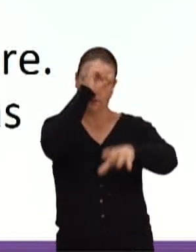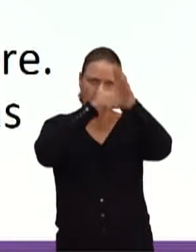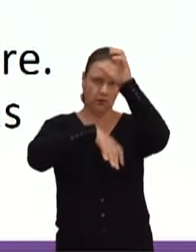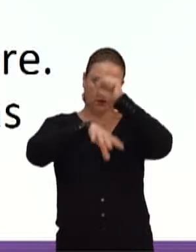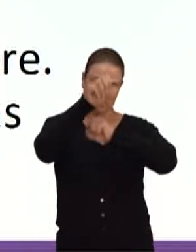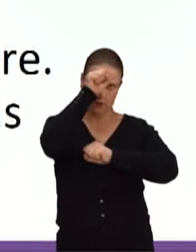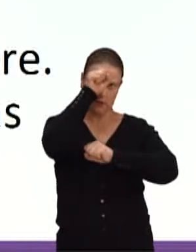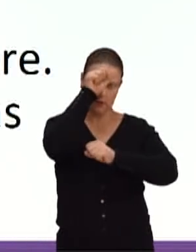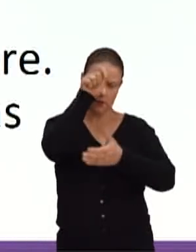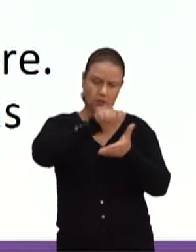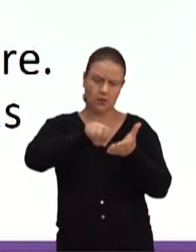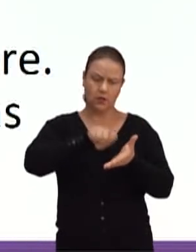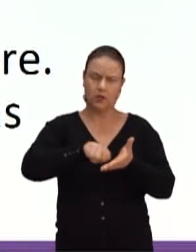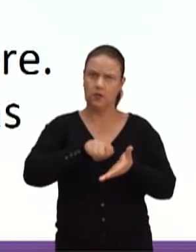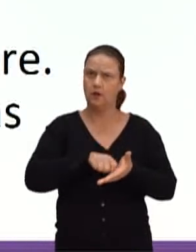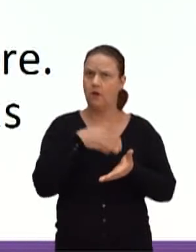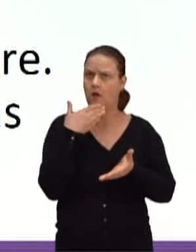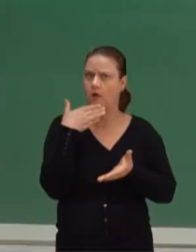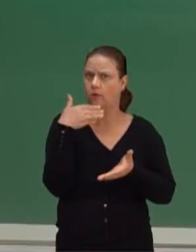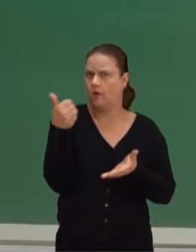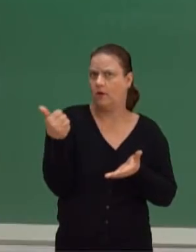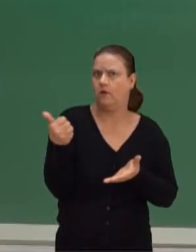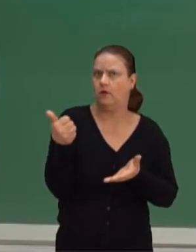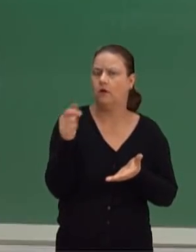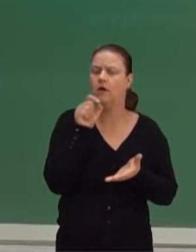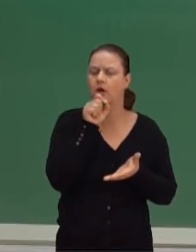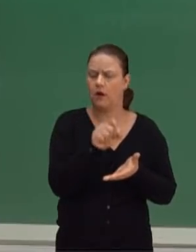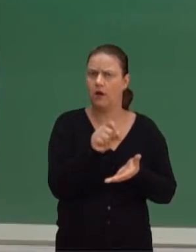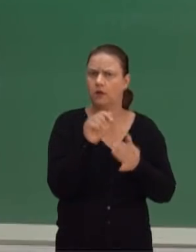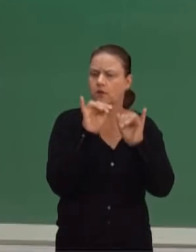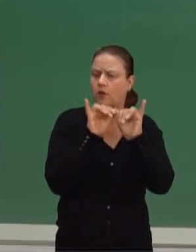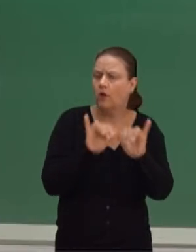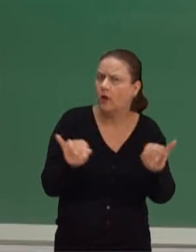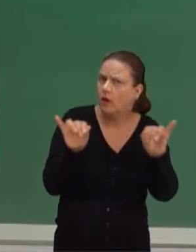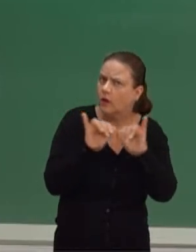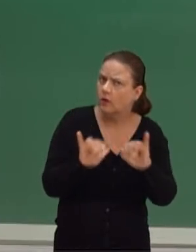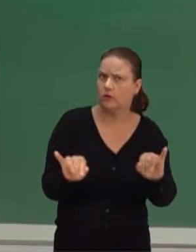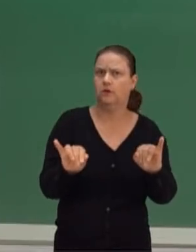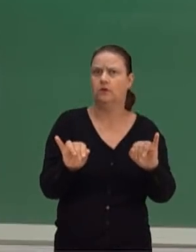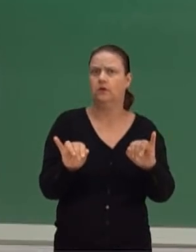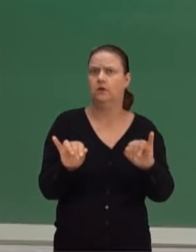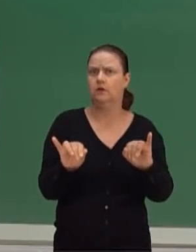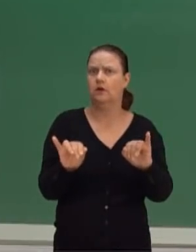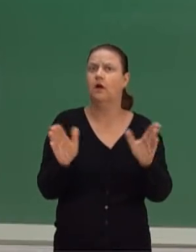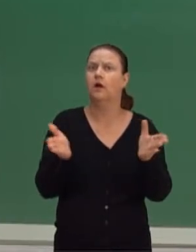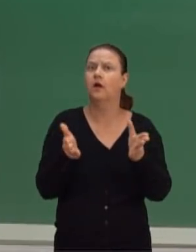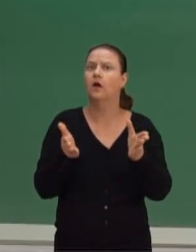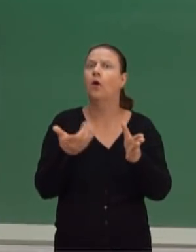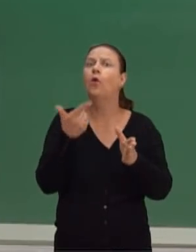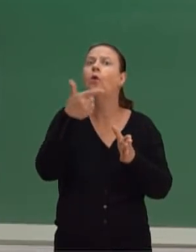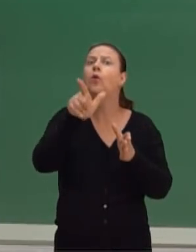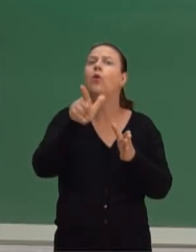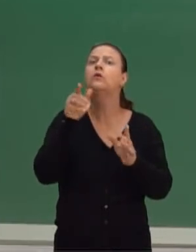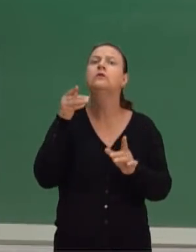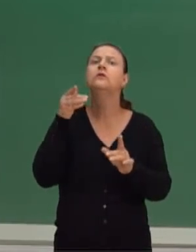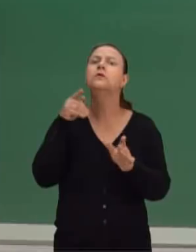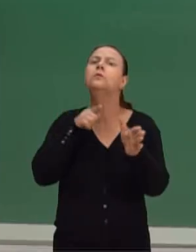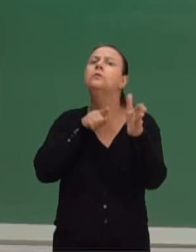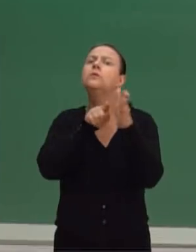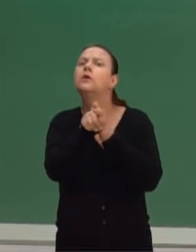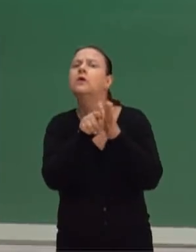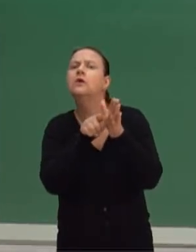melhor. Essa é uma informação. Mais um quiz para você, mais uma perguntinha para